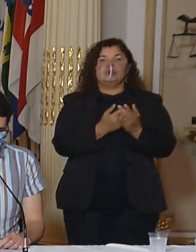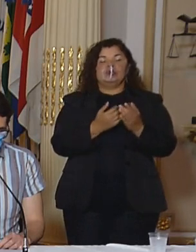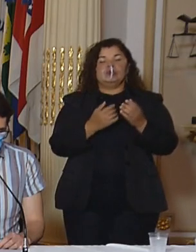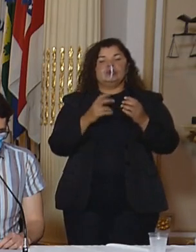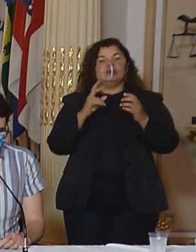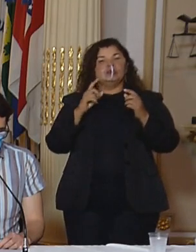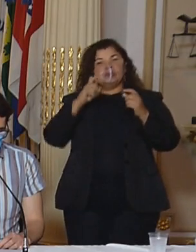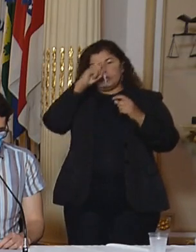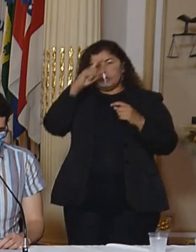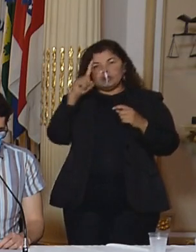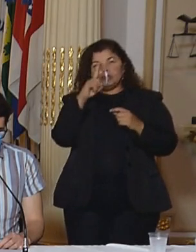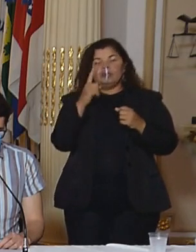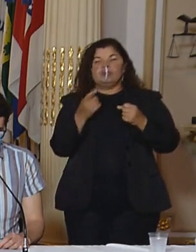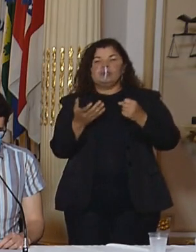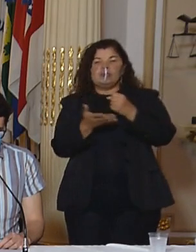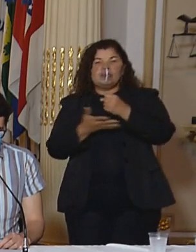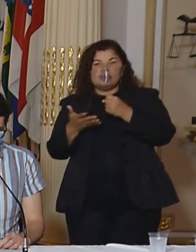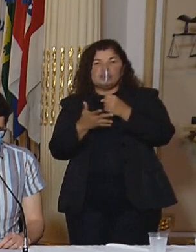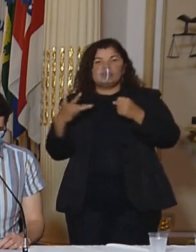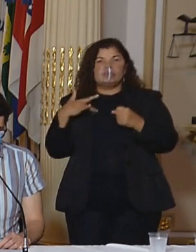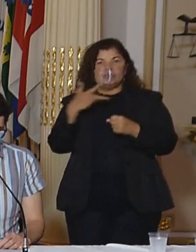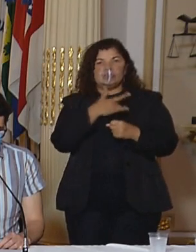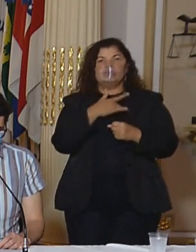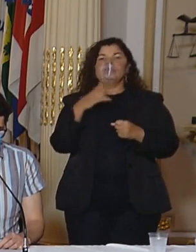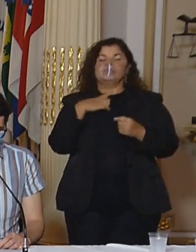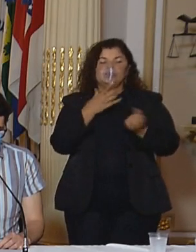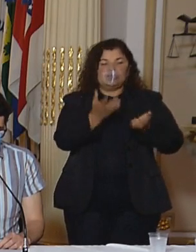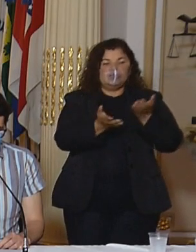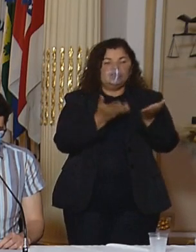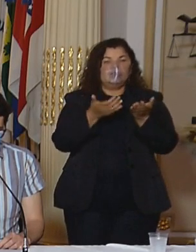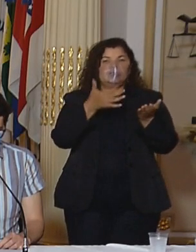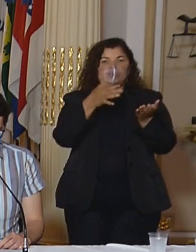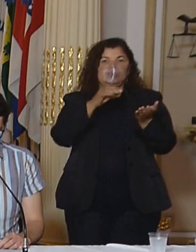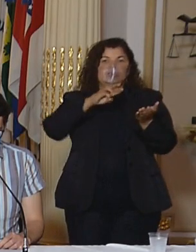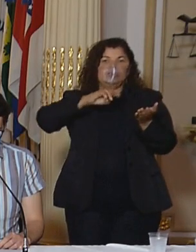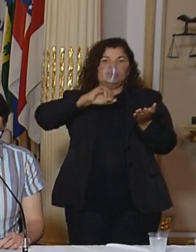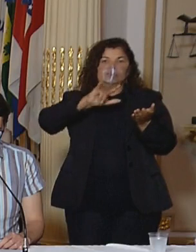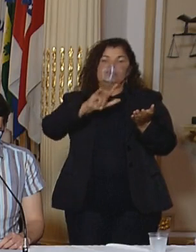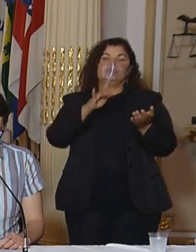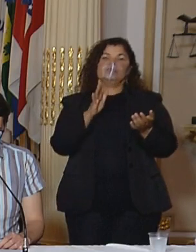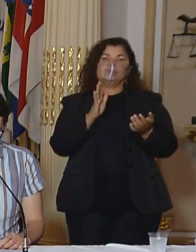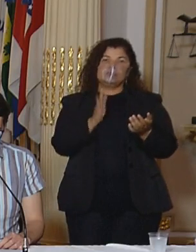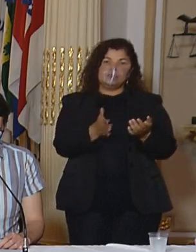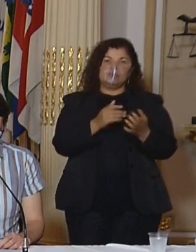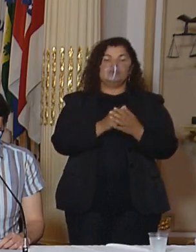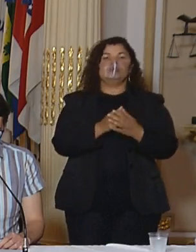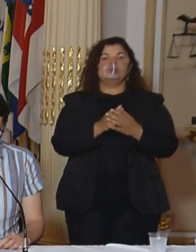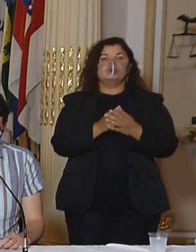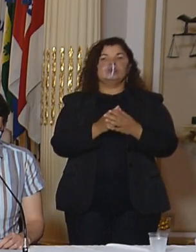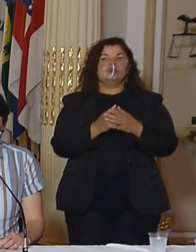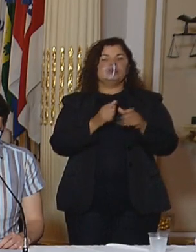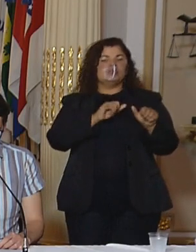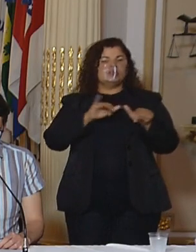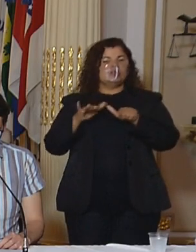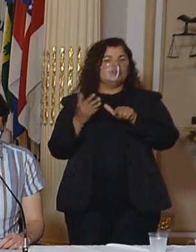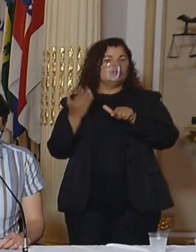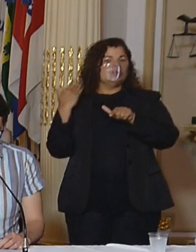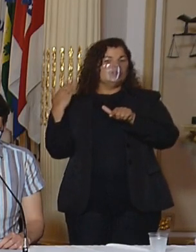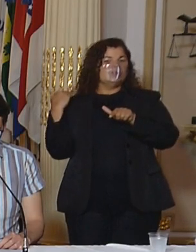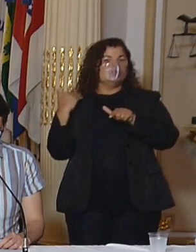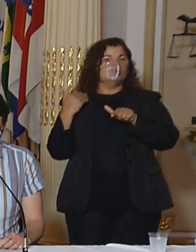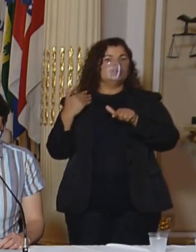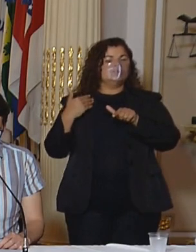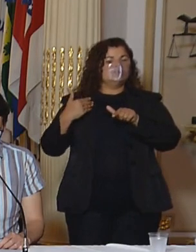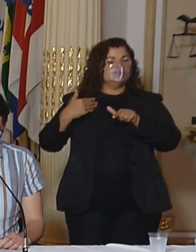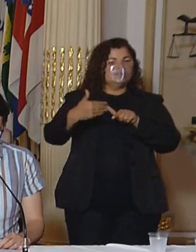já nos aproximamos de 10 mil atendimentos. Um detalhe importante, nos últimos dias, nas últimas semanas, especialmente nos